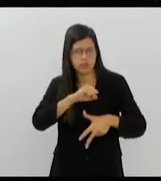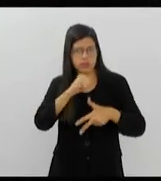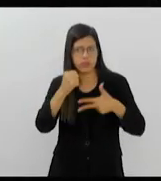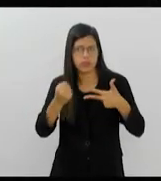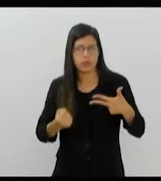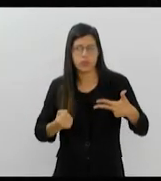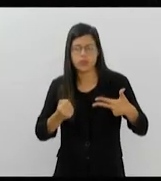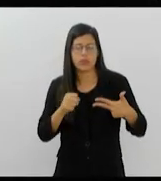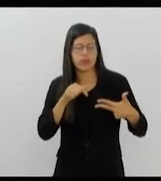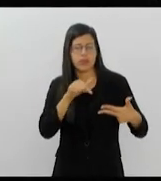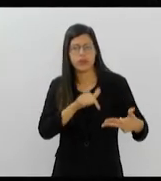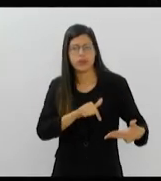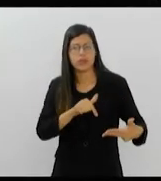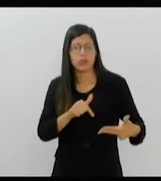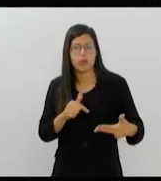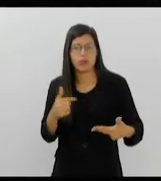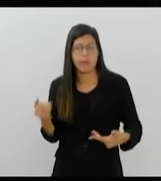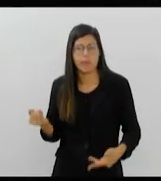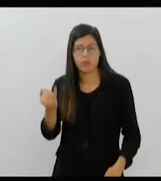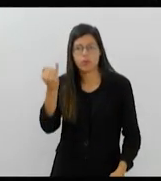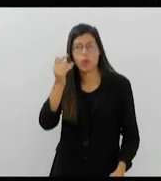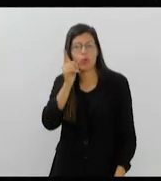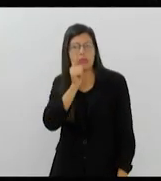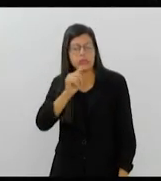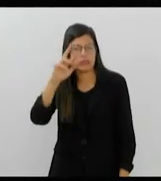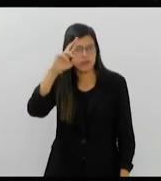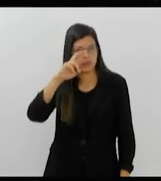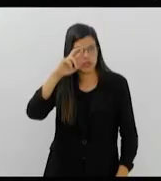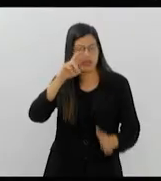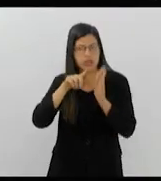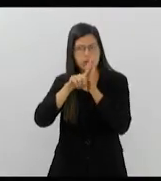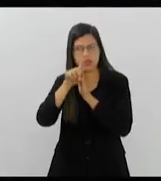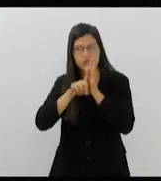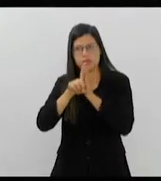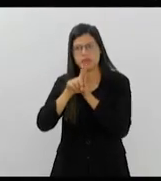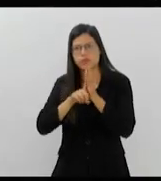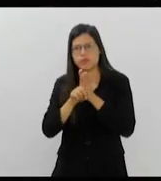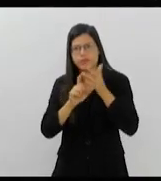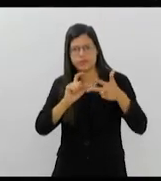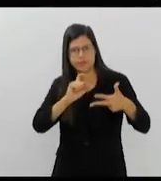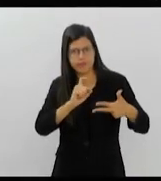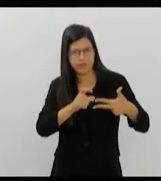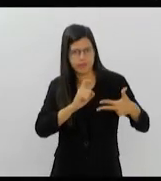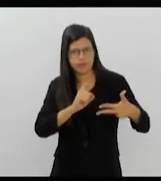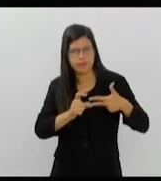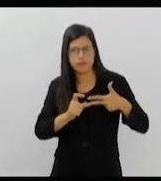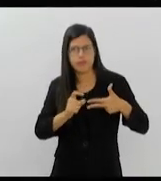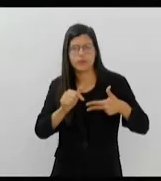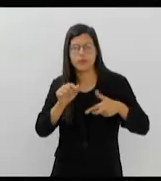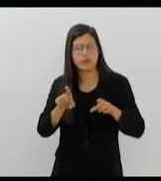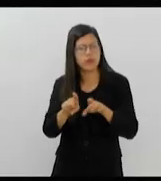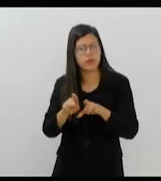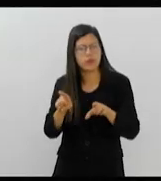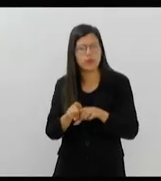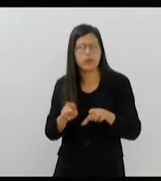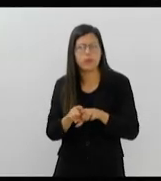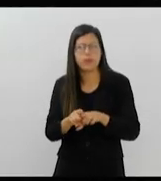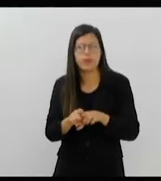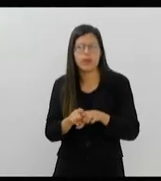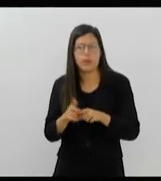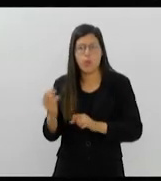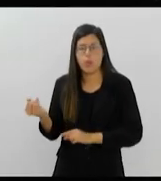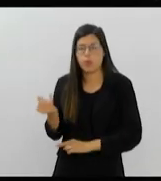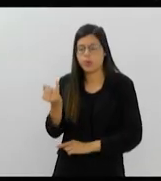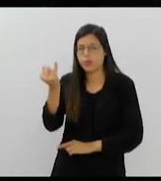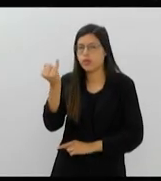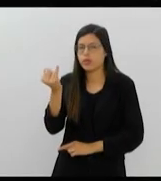peça fundamental para você fiscalizar o poder executivo, a peça fundamental para